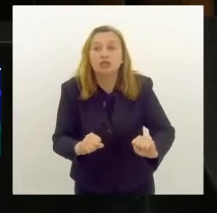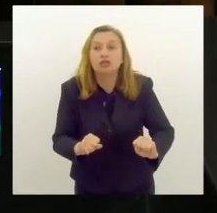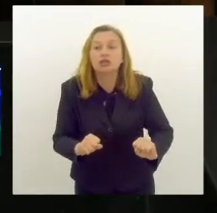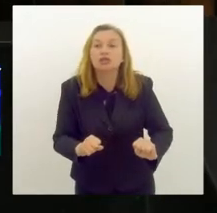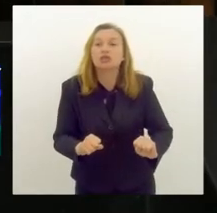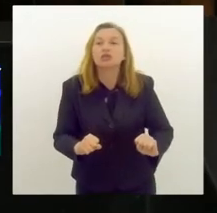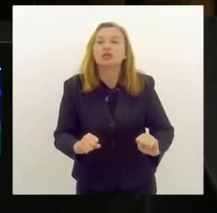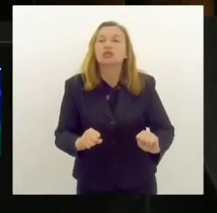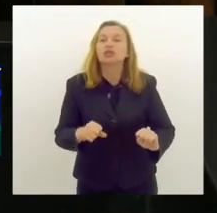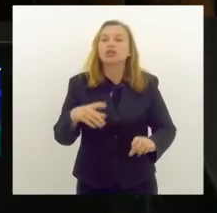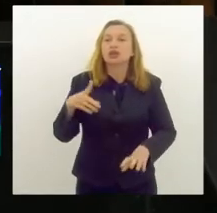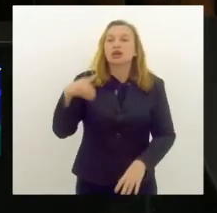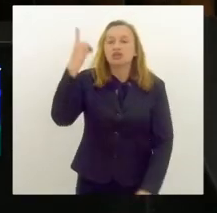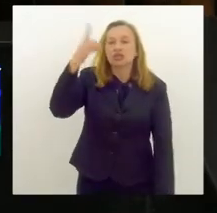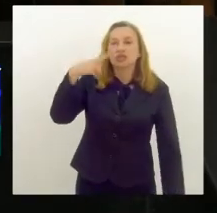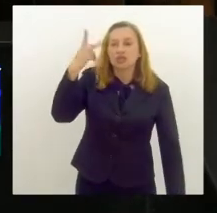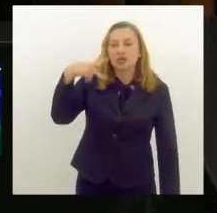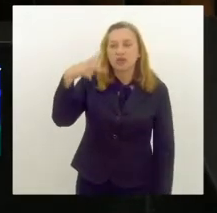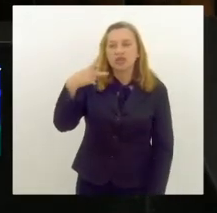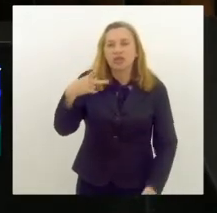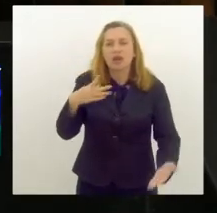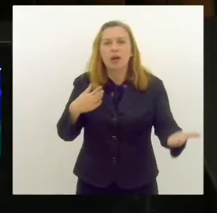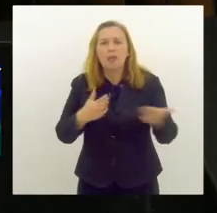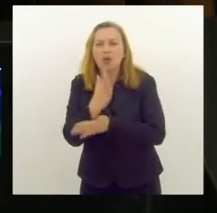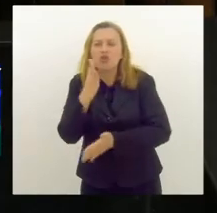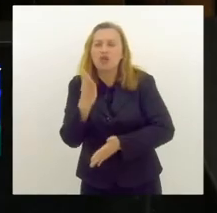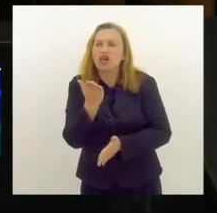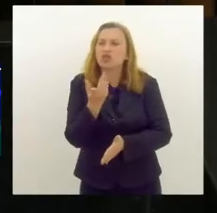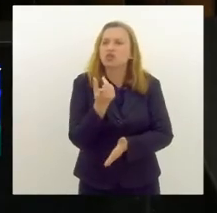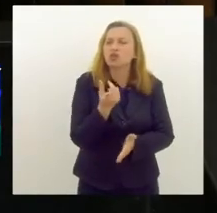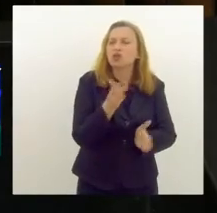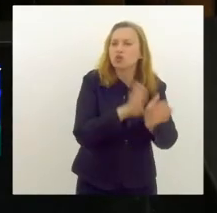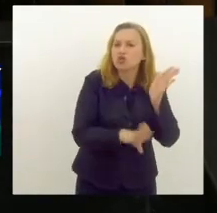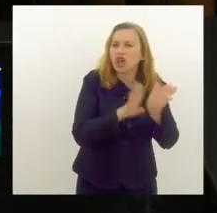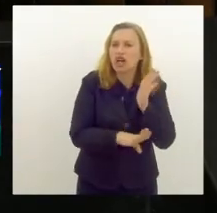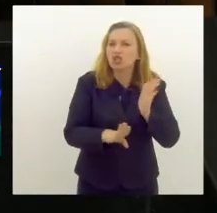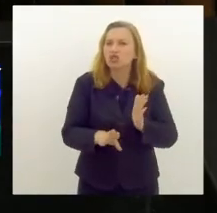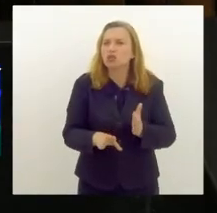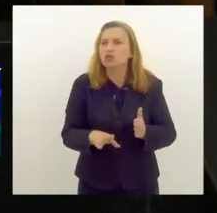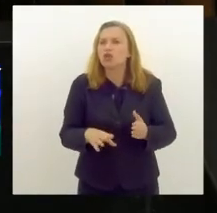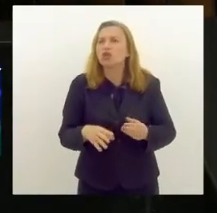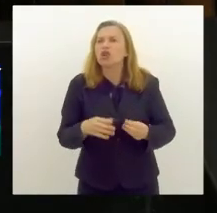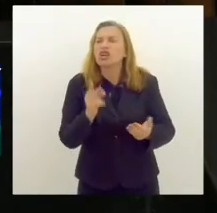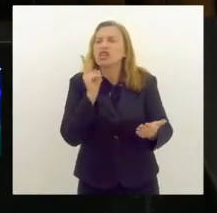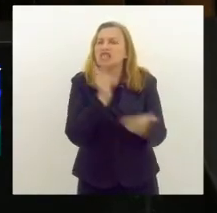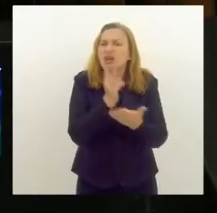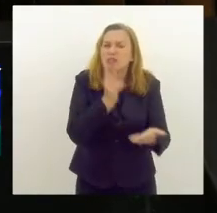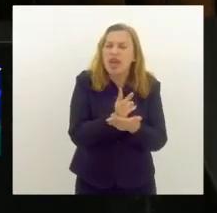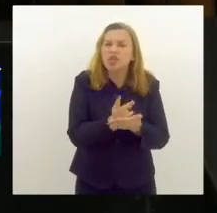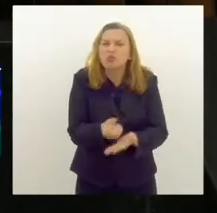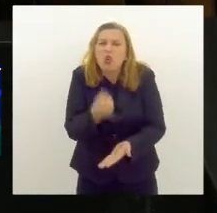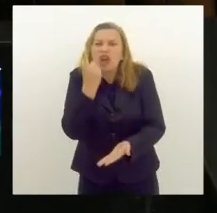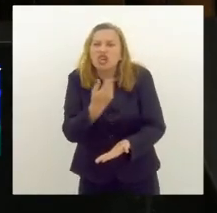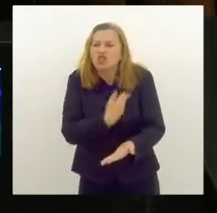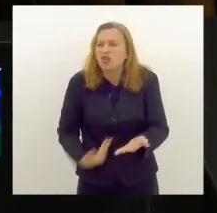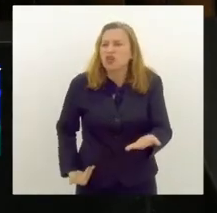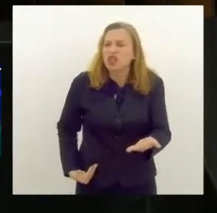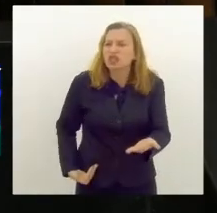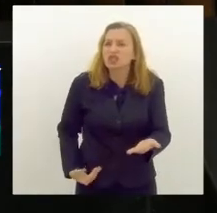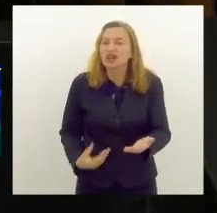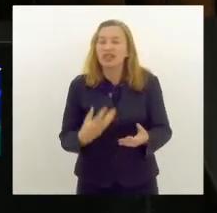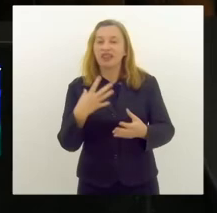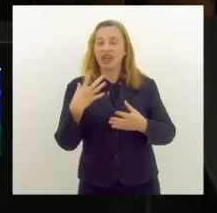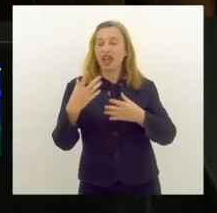este parlamento ter aprovado essas contas? Como pode este mesmo ex-governador ter que